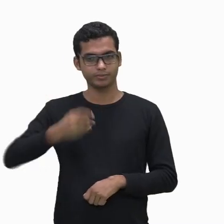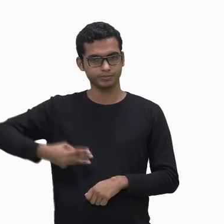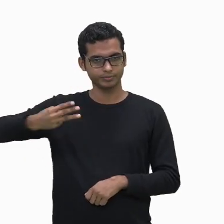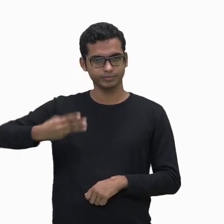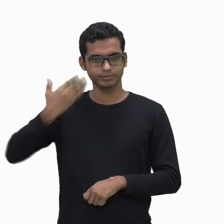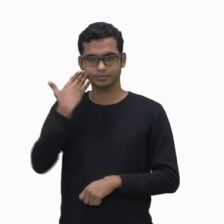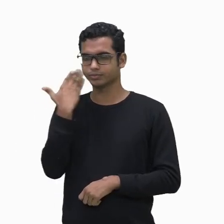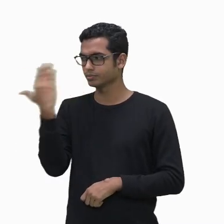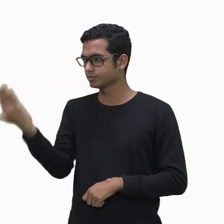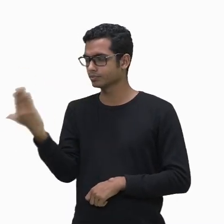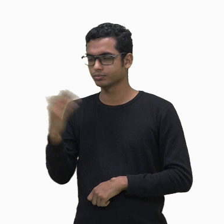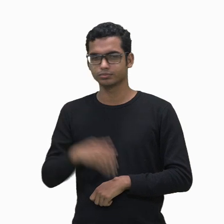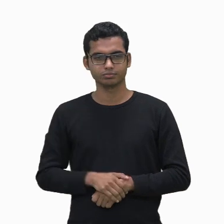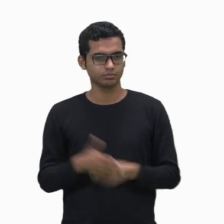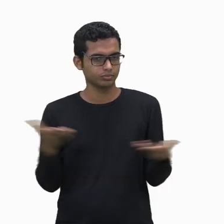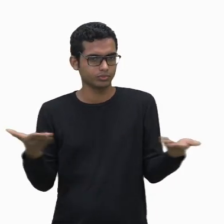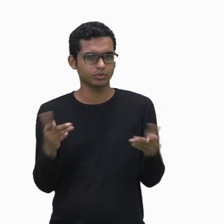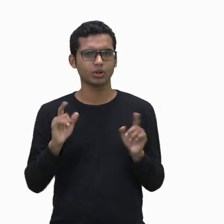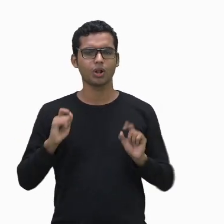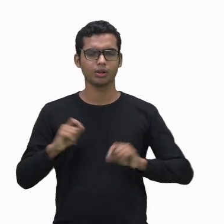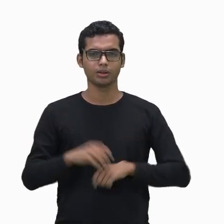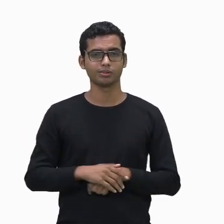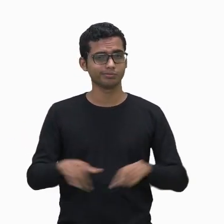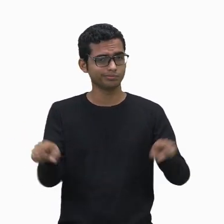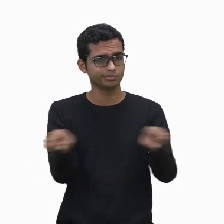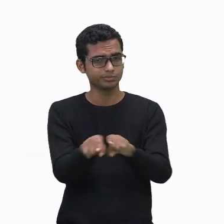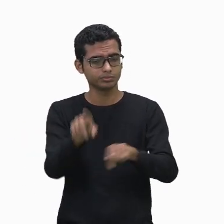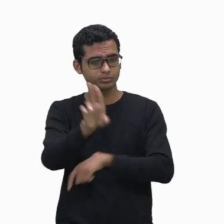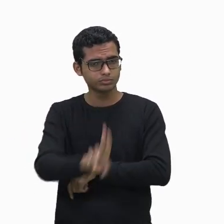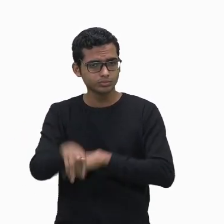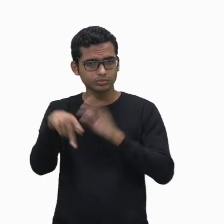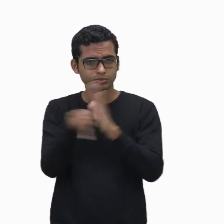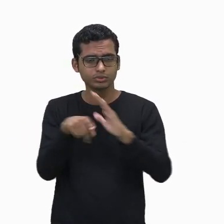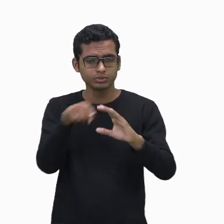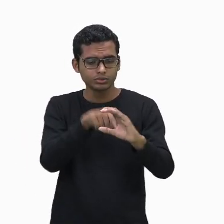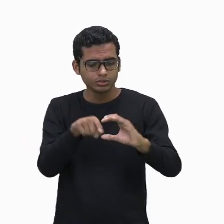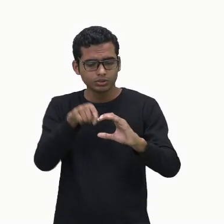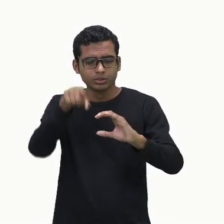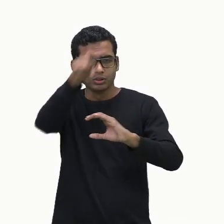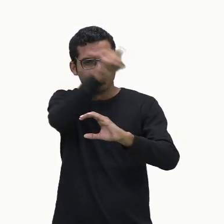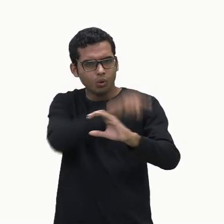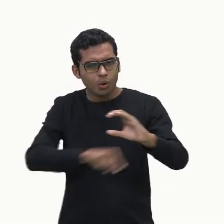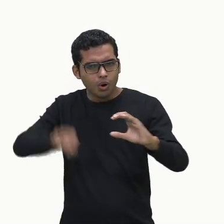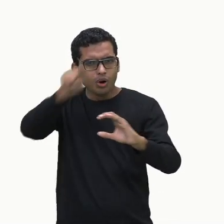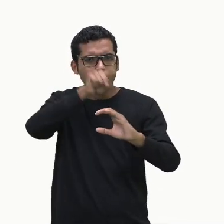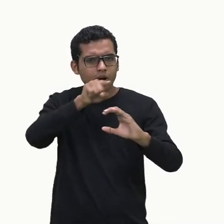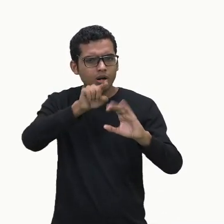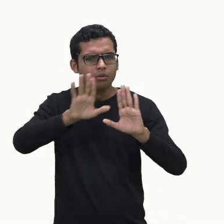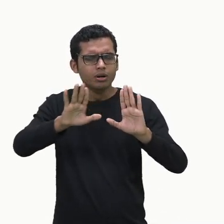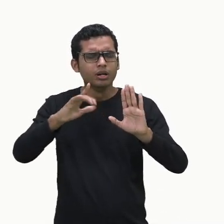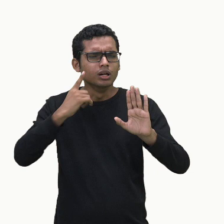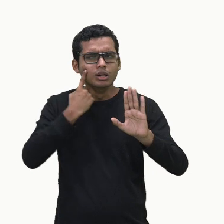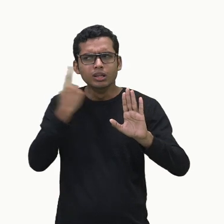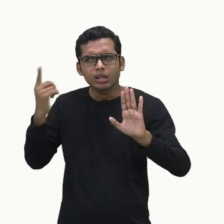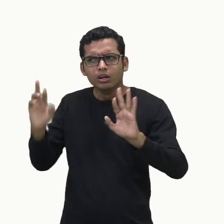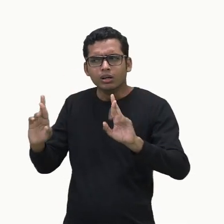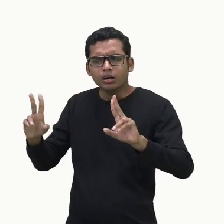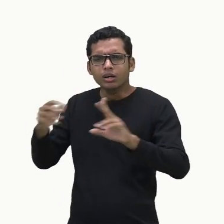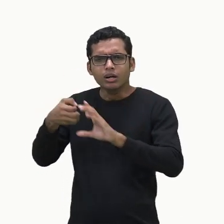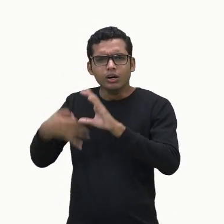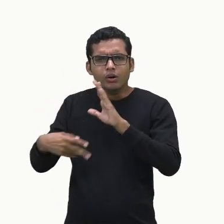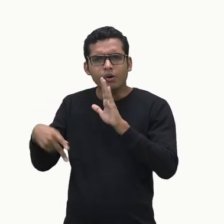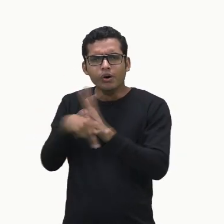comigo. Dessa vez, também aplicando aí a coroa circular, mas com uma pequena diferença,